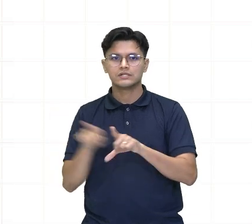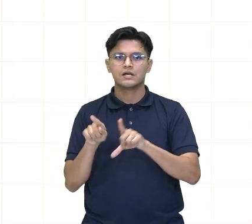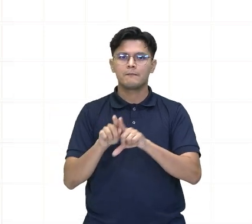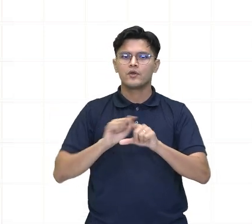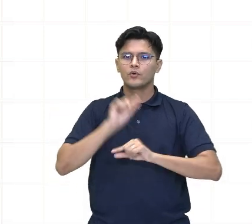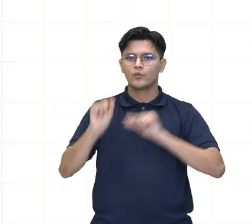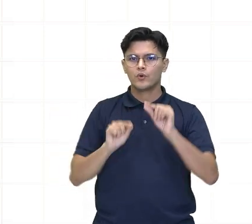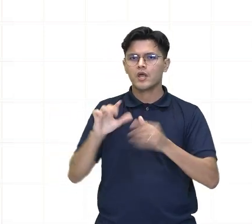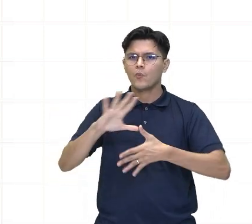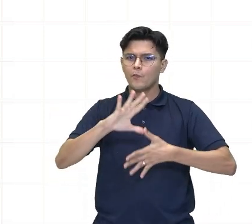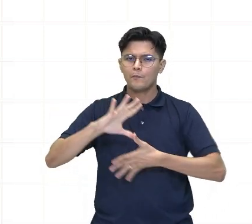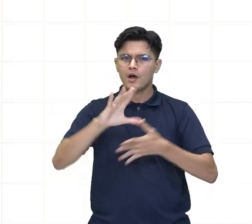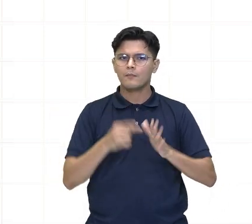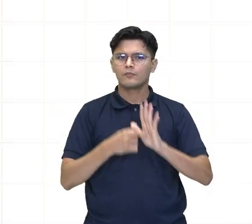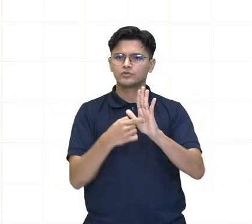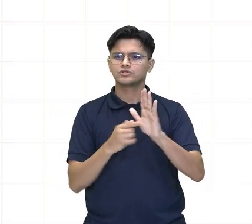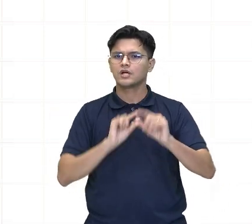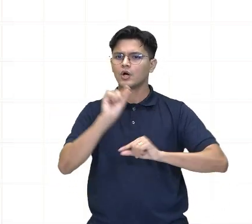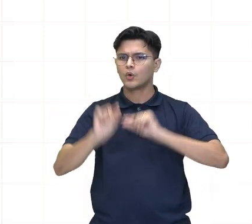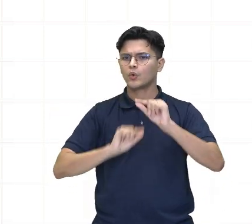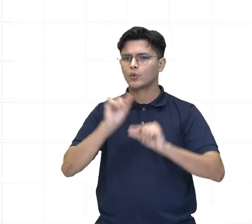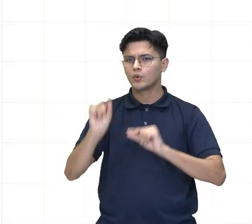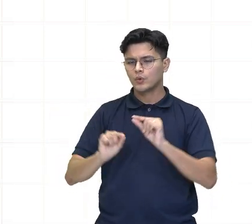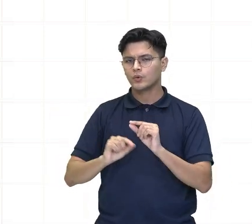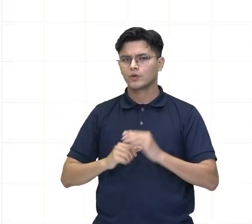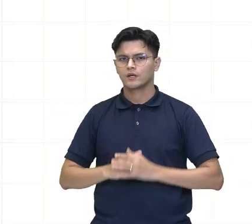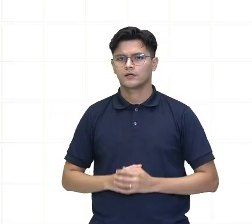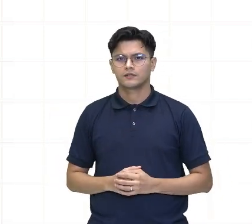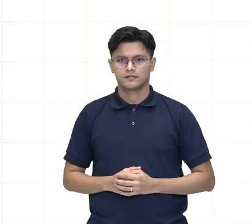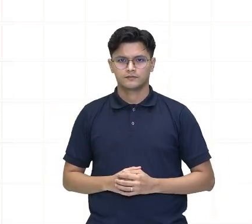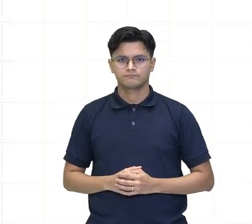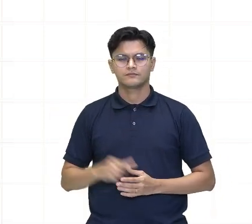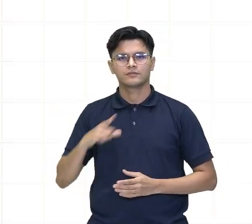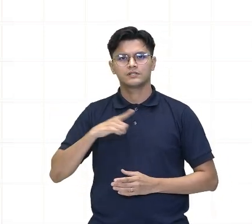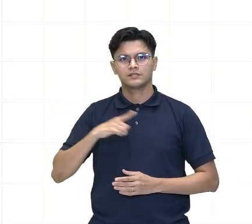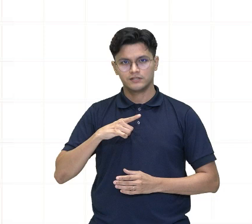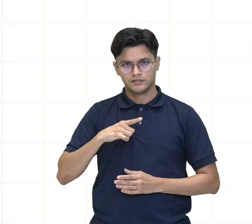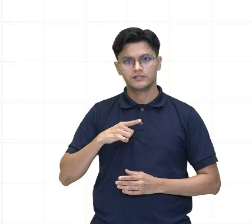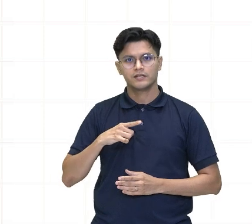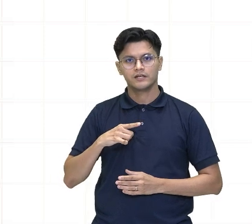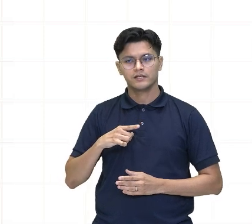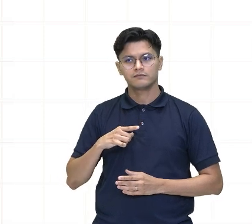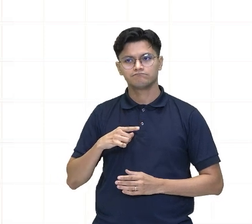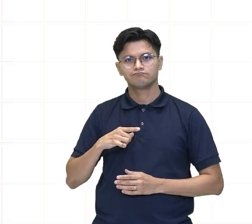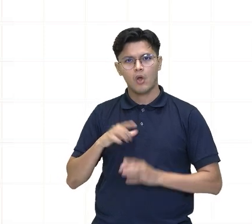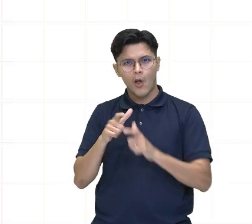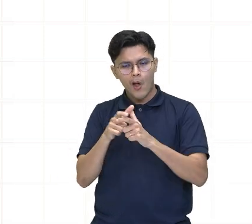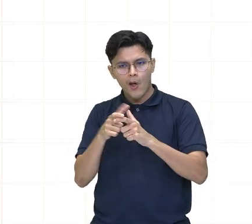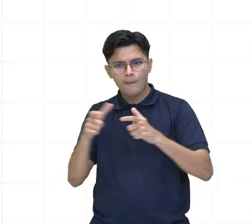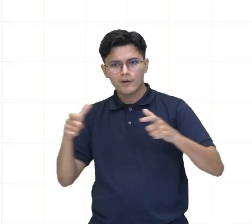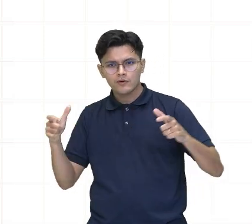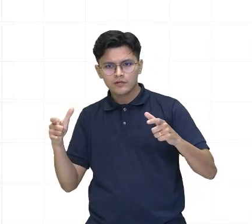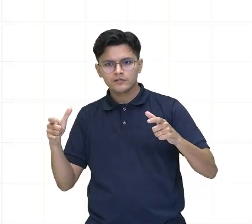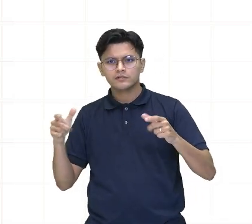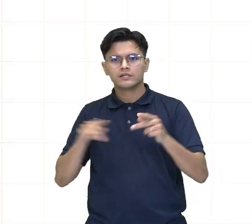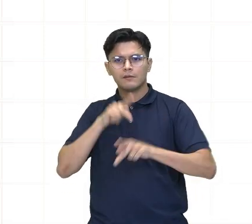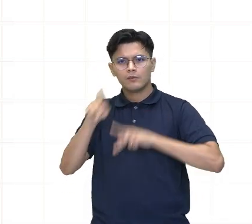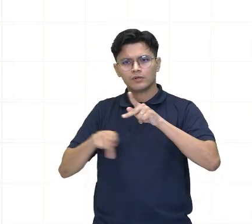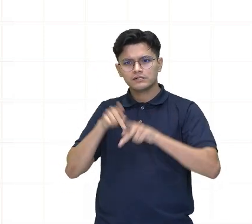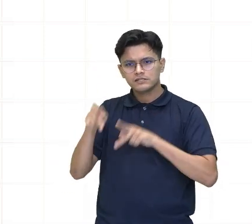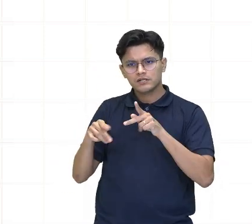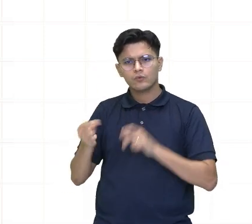né? Então, a gente tem essa concentração da população, essa densidade